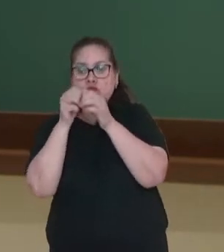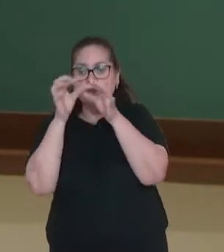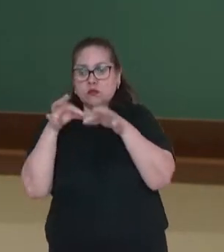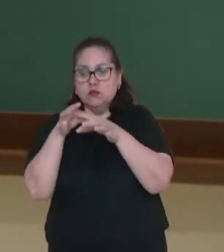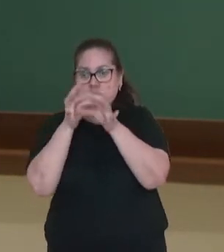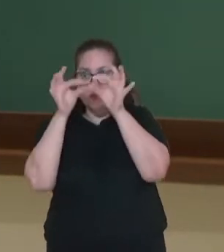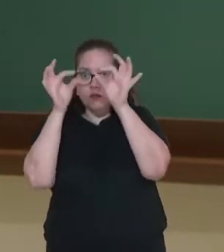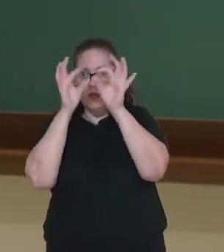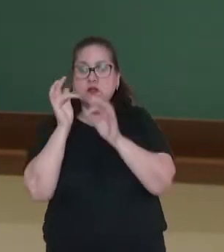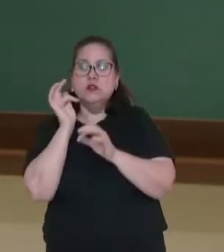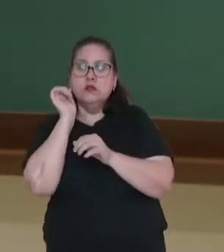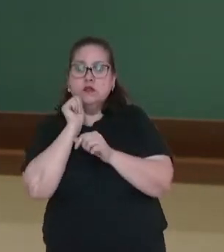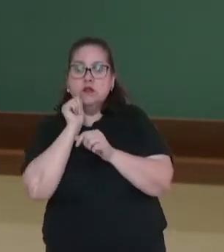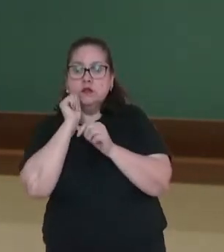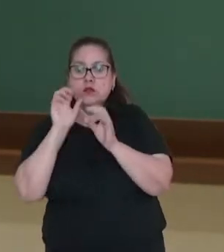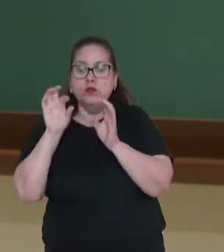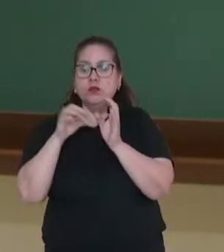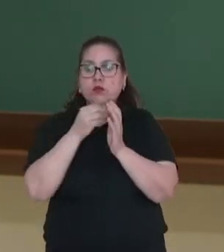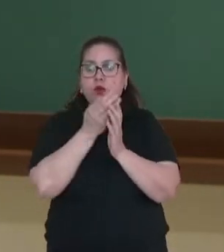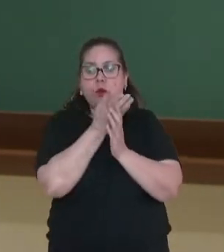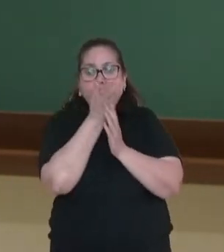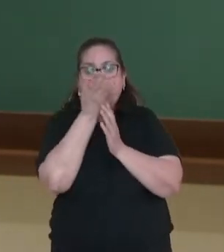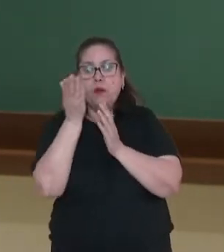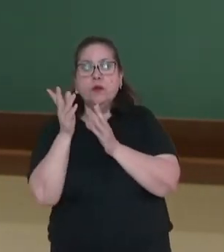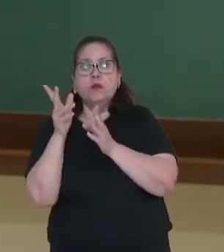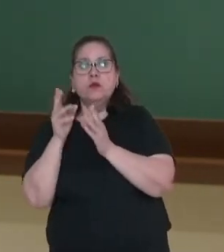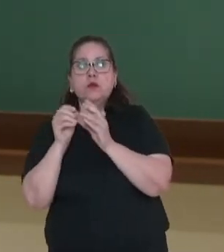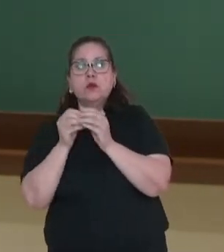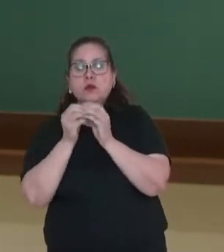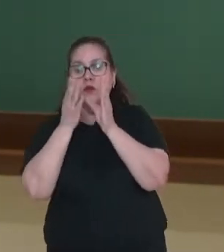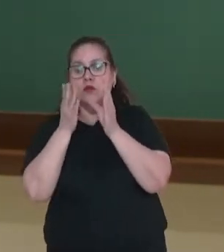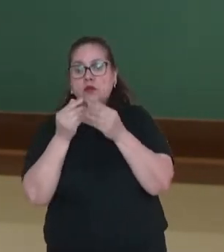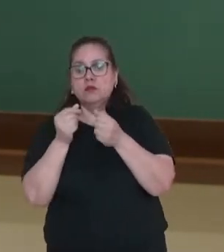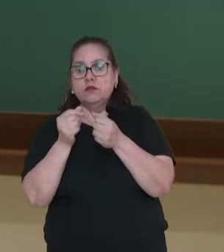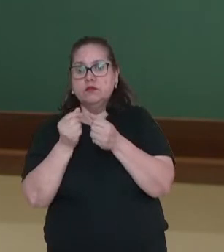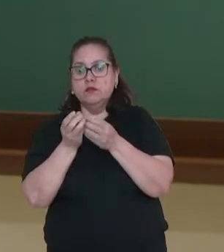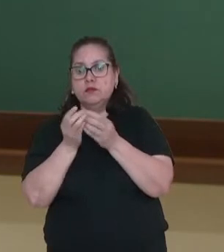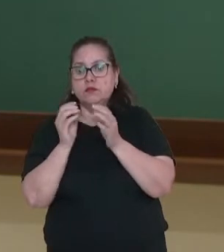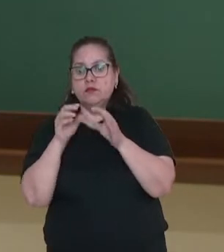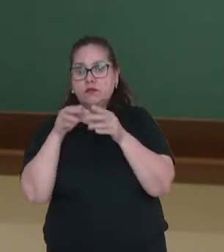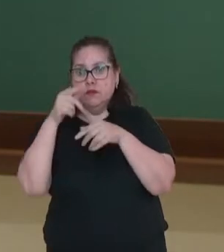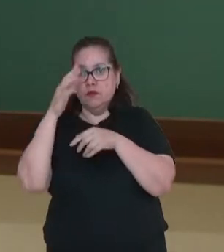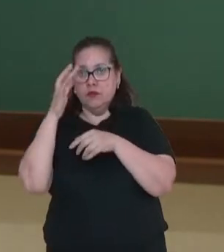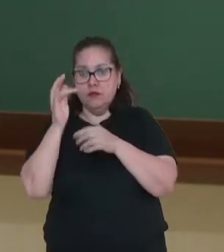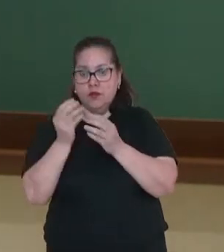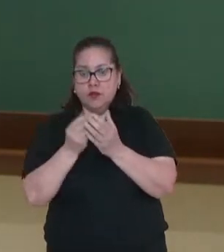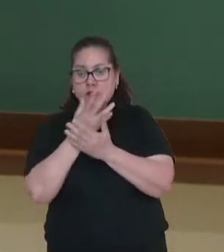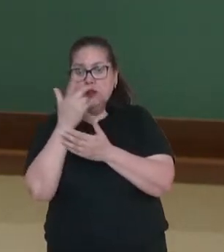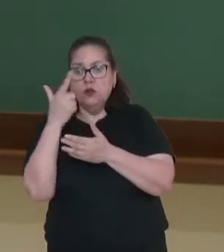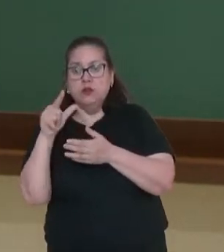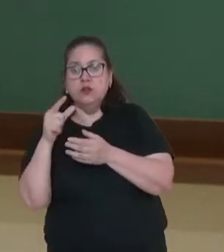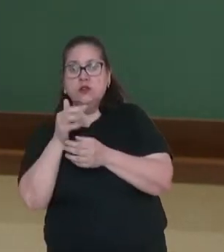ali, por onde o grão de pólen vai passar e vai ocorrer a fecundação, ok?